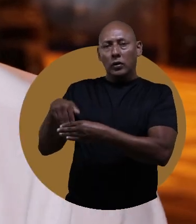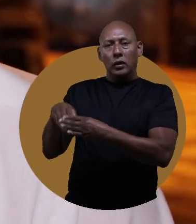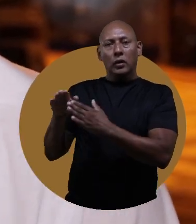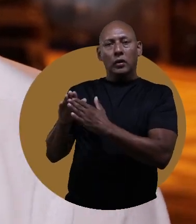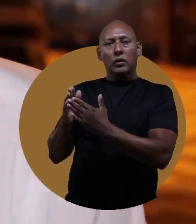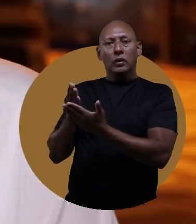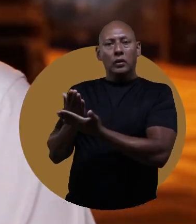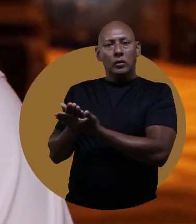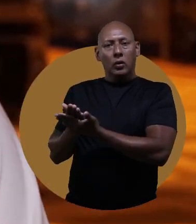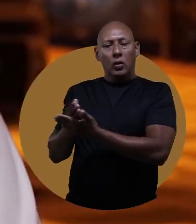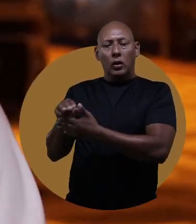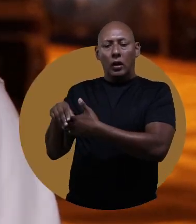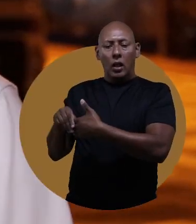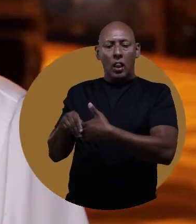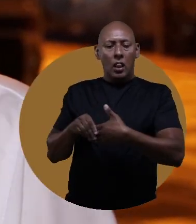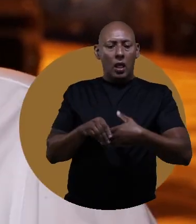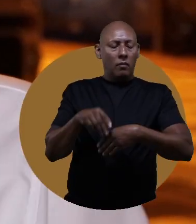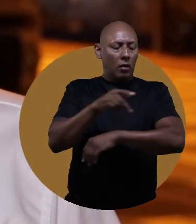trazem para